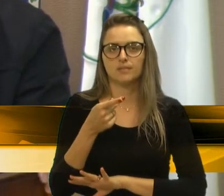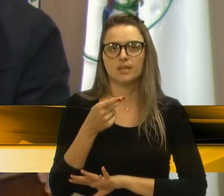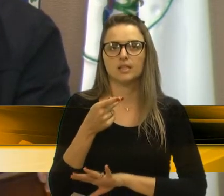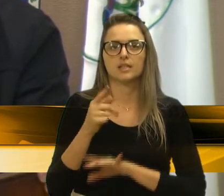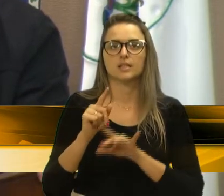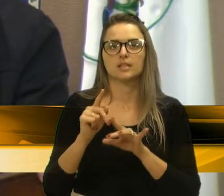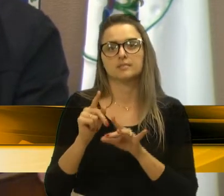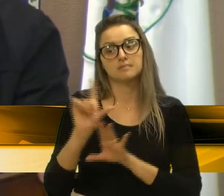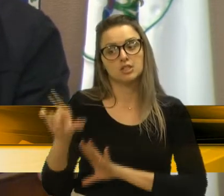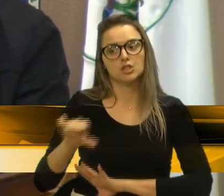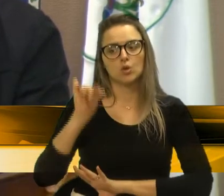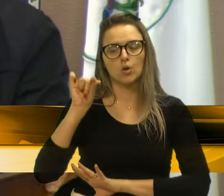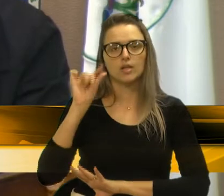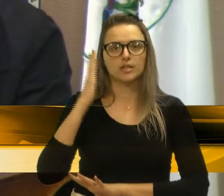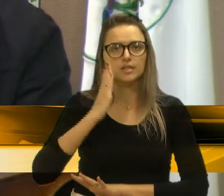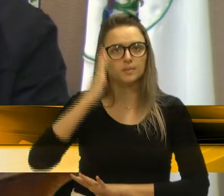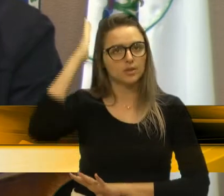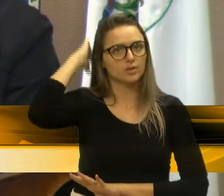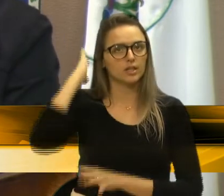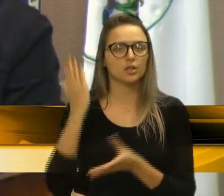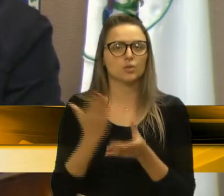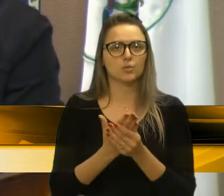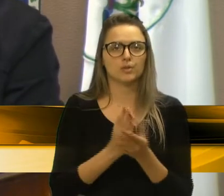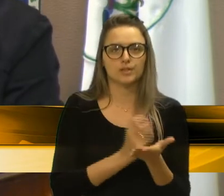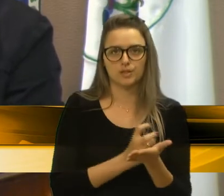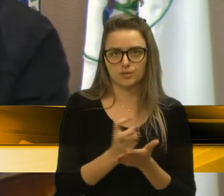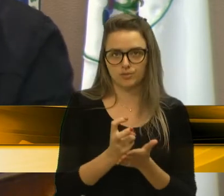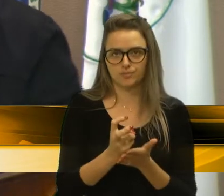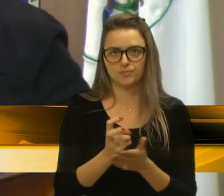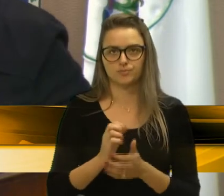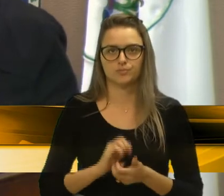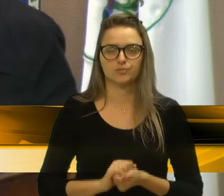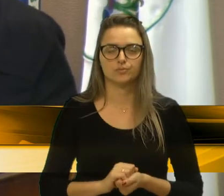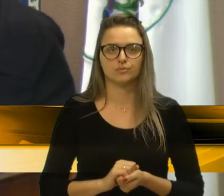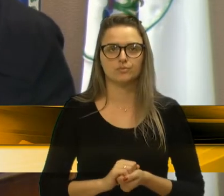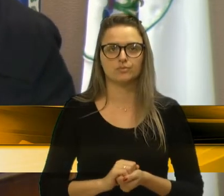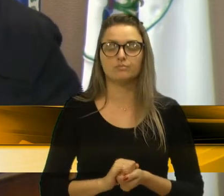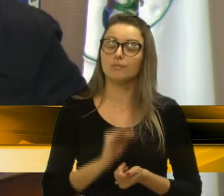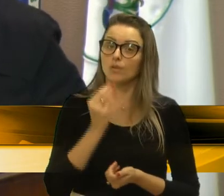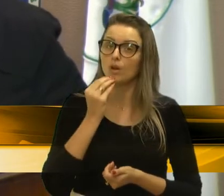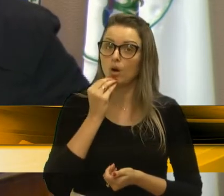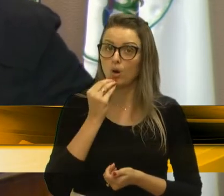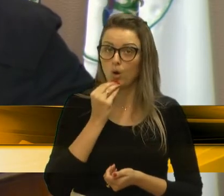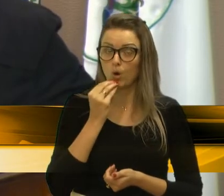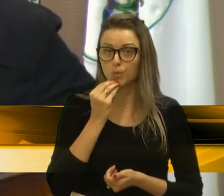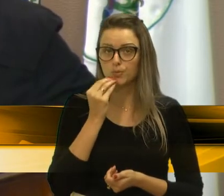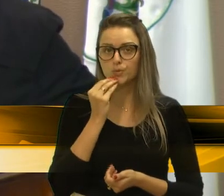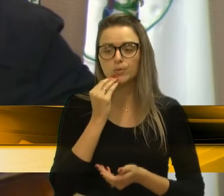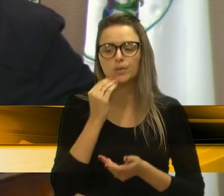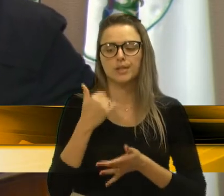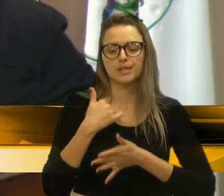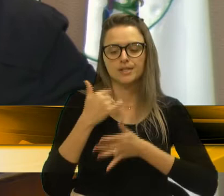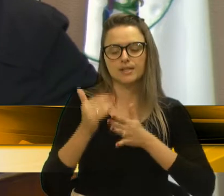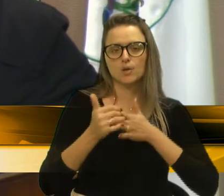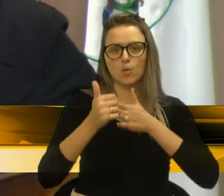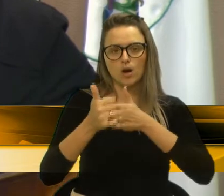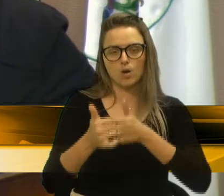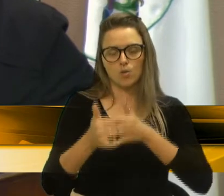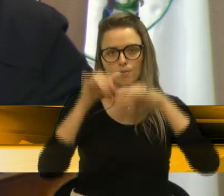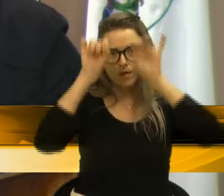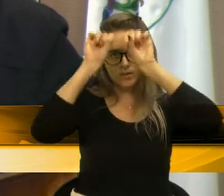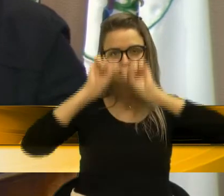arroladas pela defesa no processo de impedimento. E, obviamente, na medida que a gente acompanha,